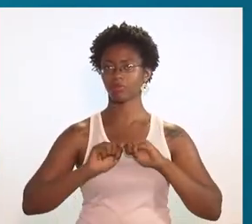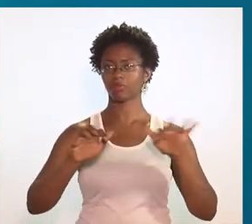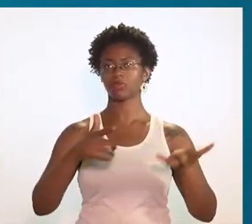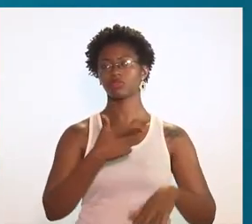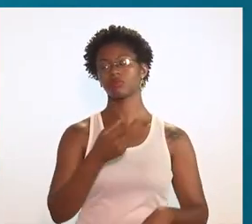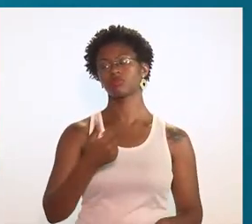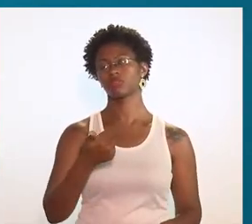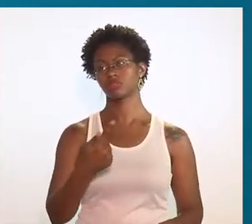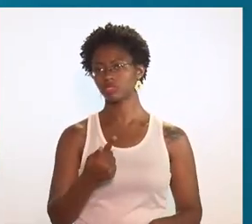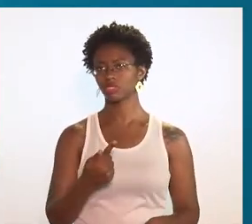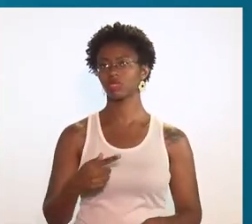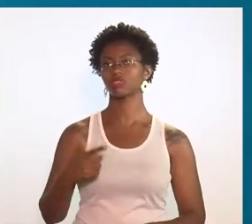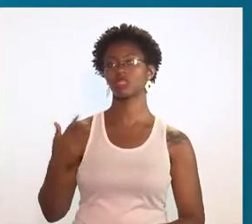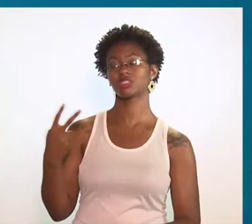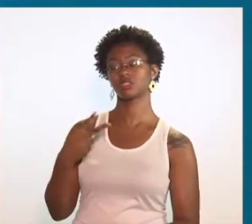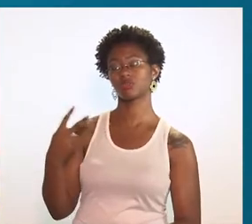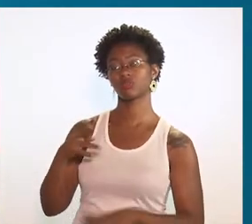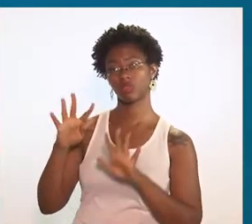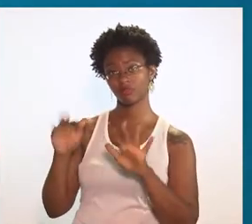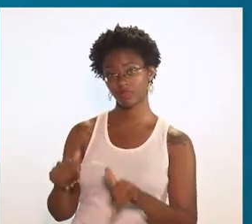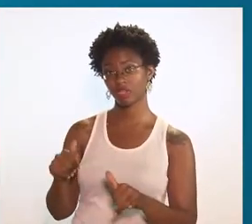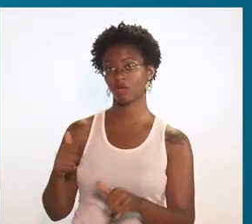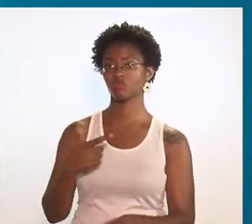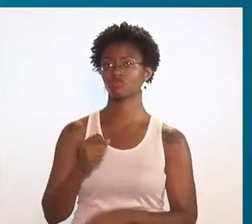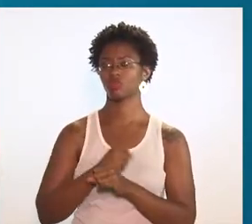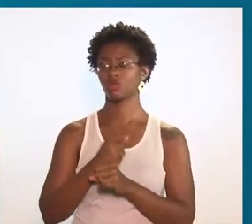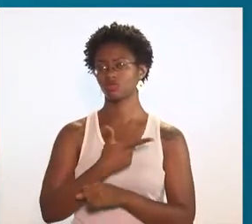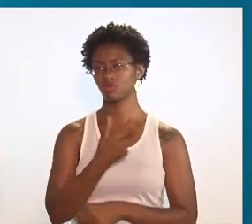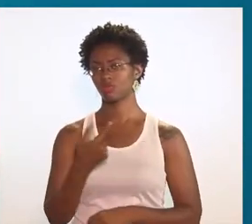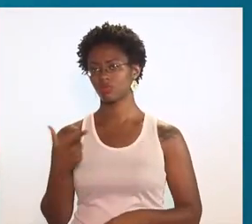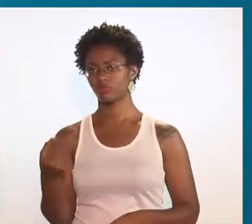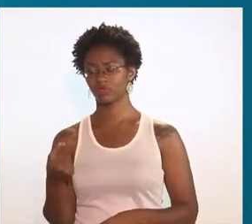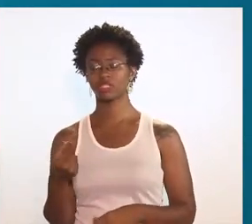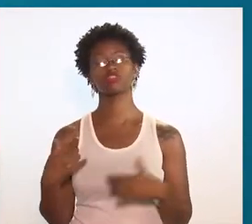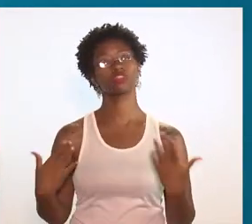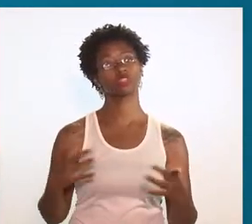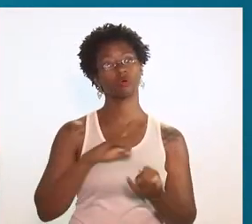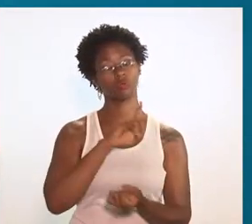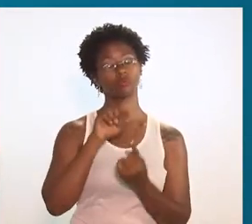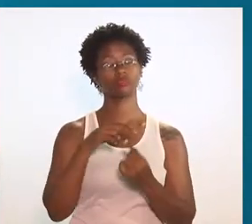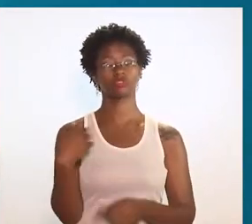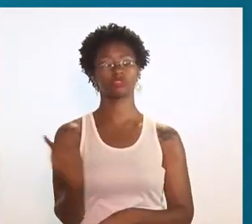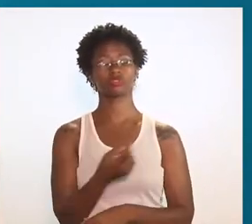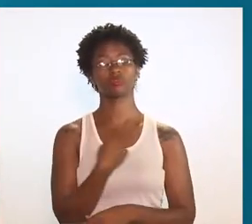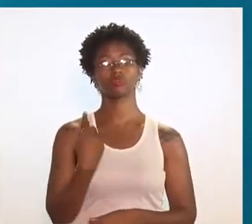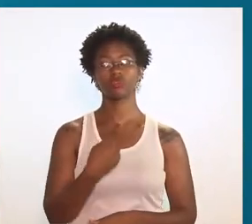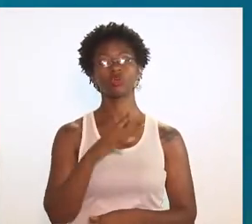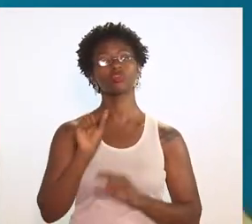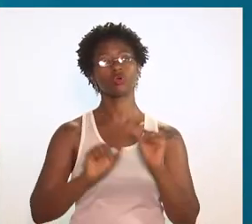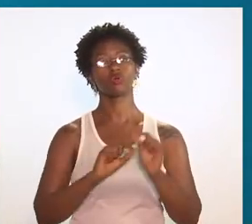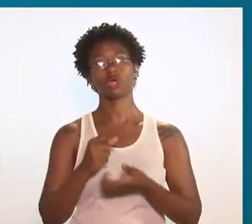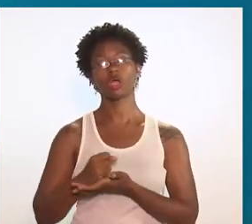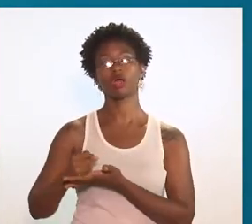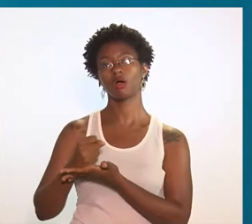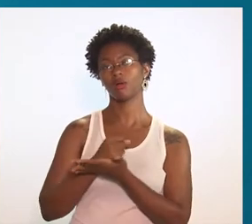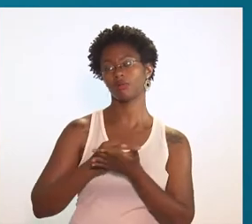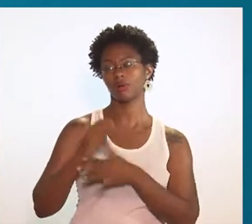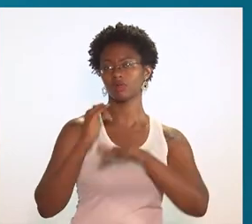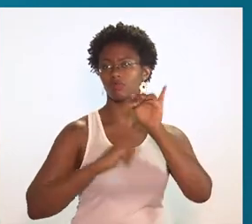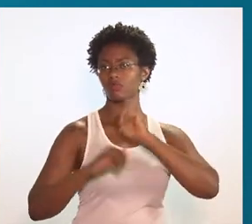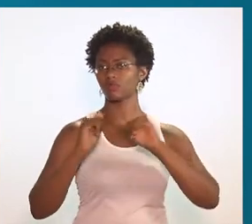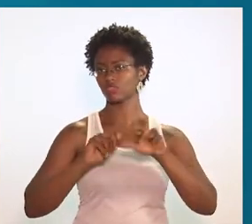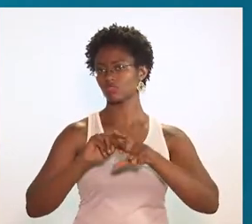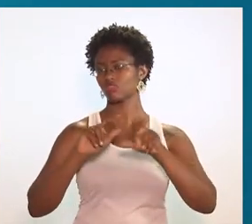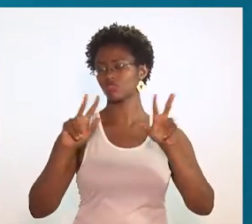tornada pública, né, em 2017, a segunda no final do ano passado, 2020, e o objetivo é amparar, né,